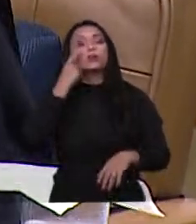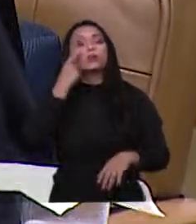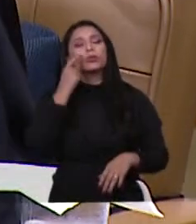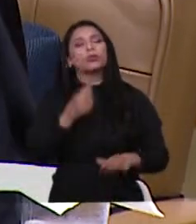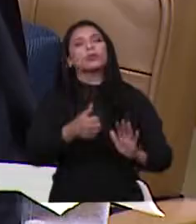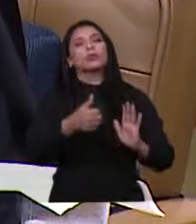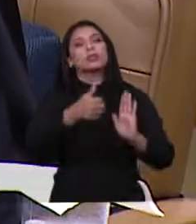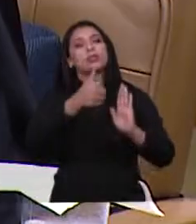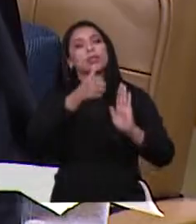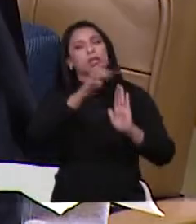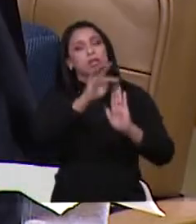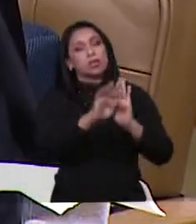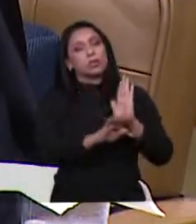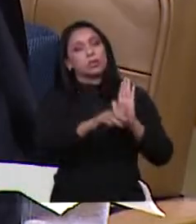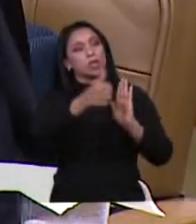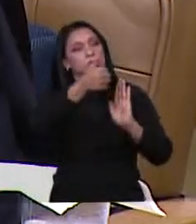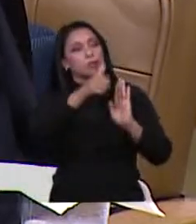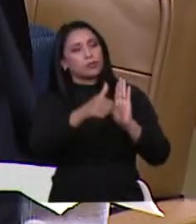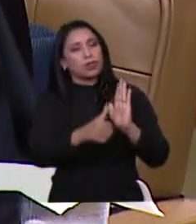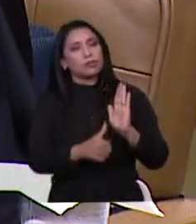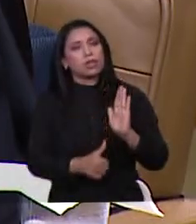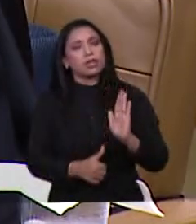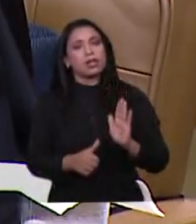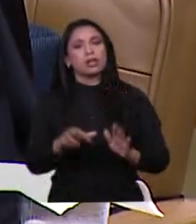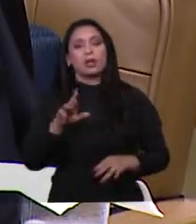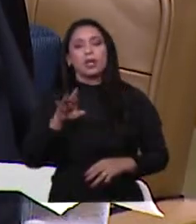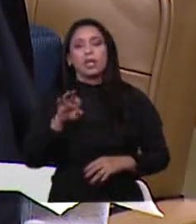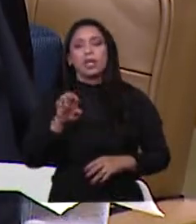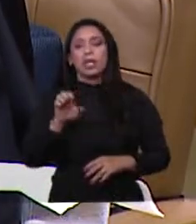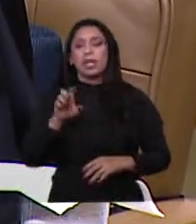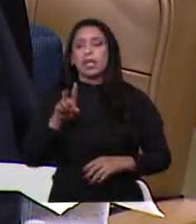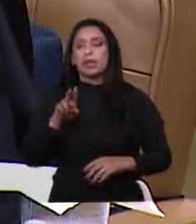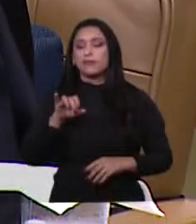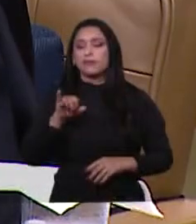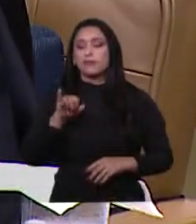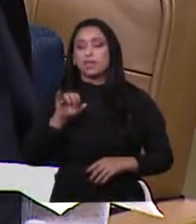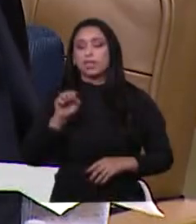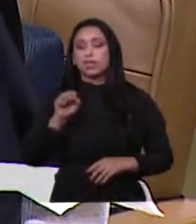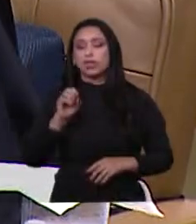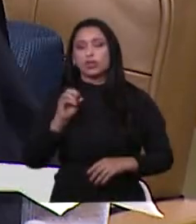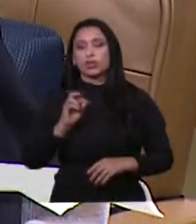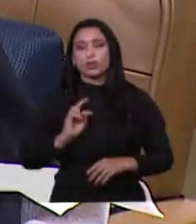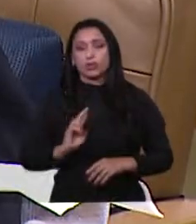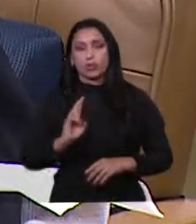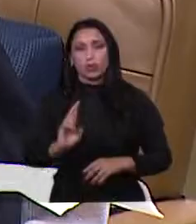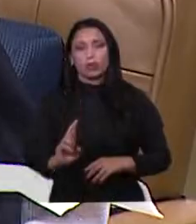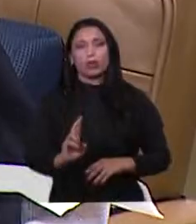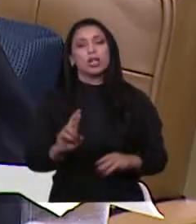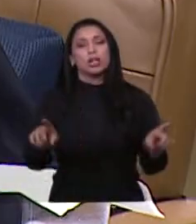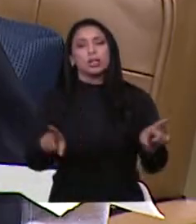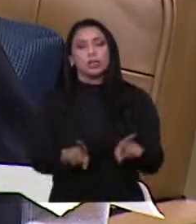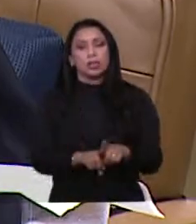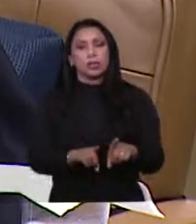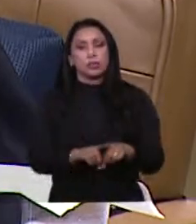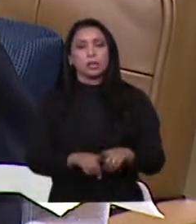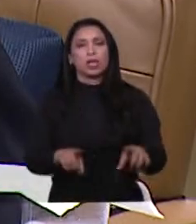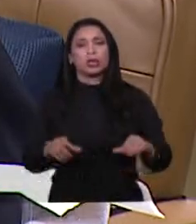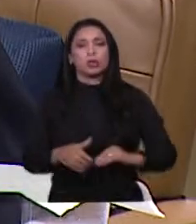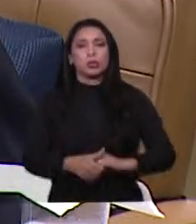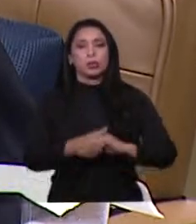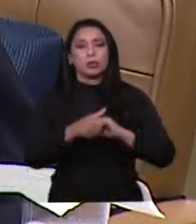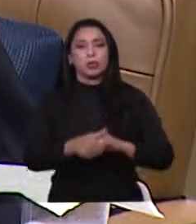ministro Nunes Marques. Cumprimento o senhor Edson Fachin, subprocurador ministro do STF